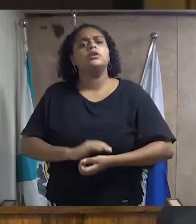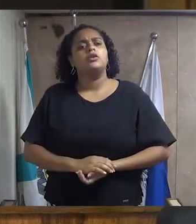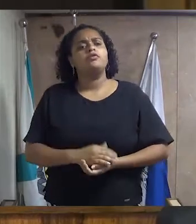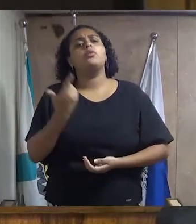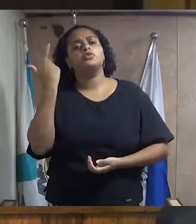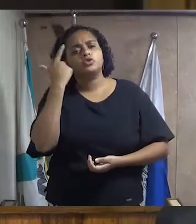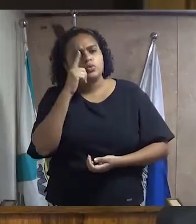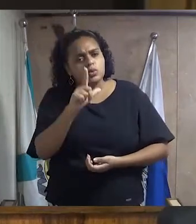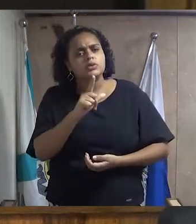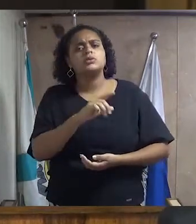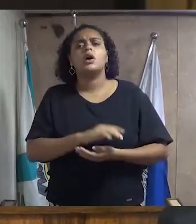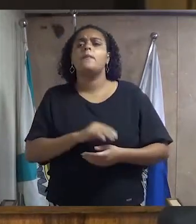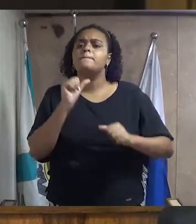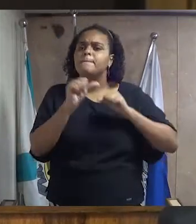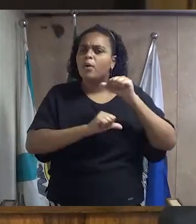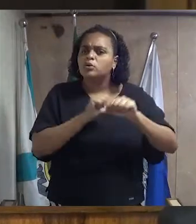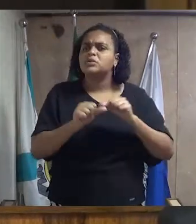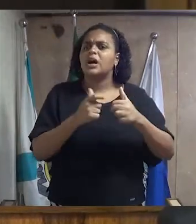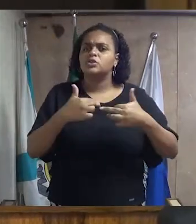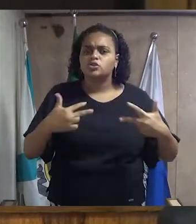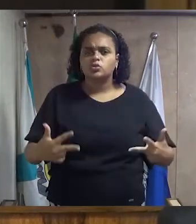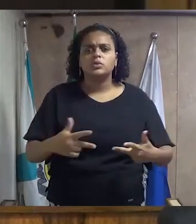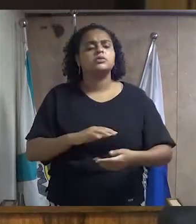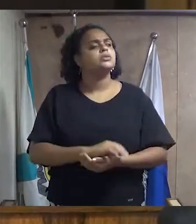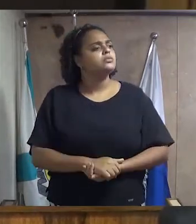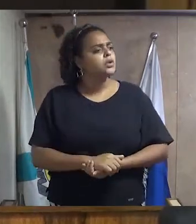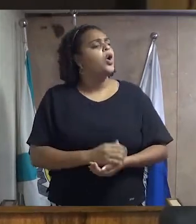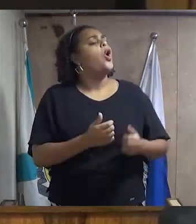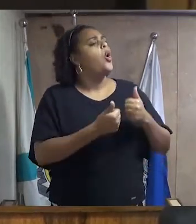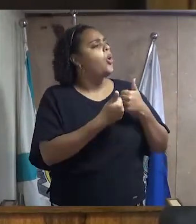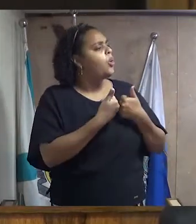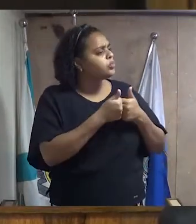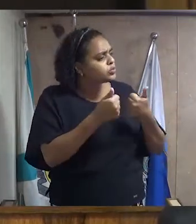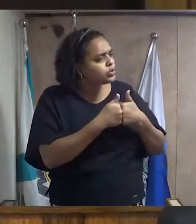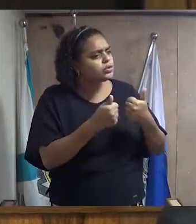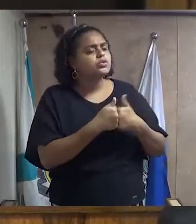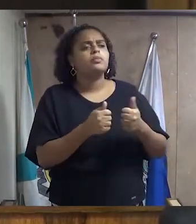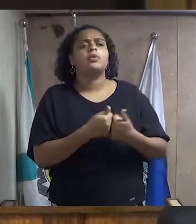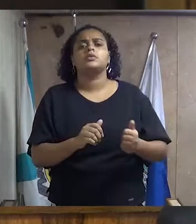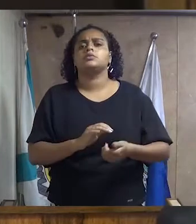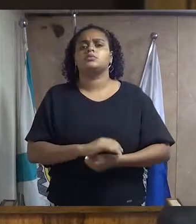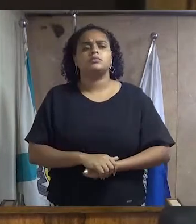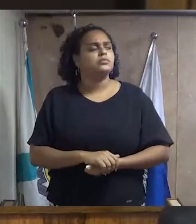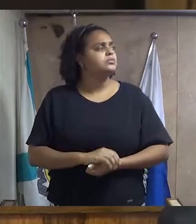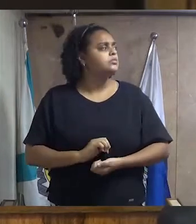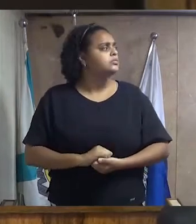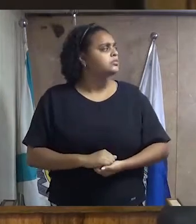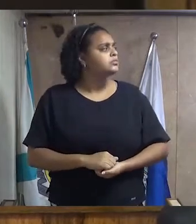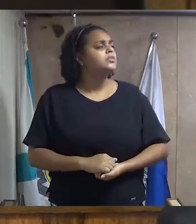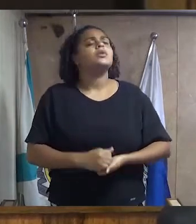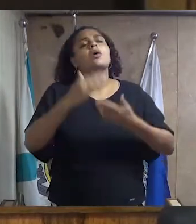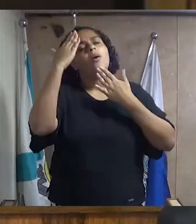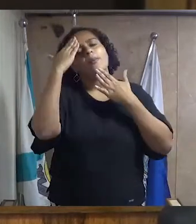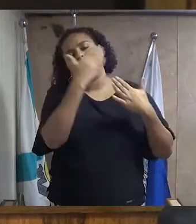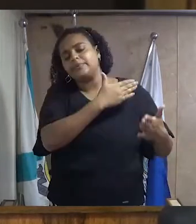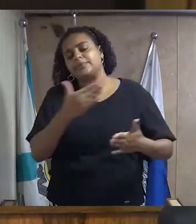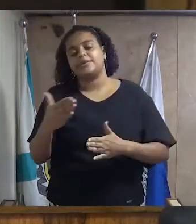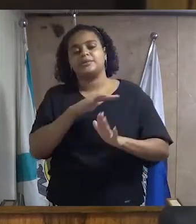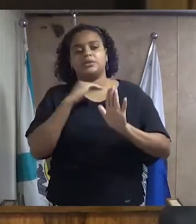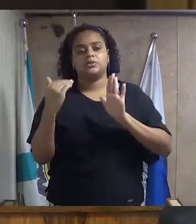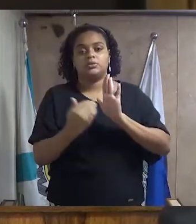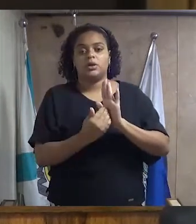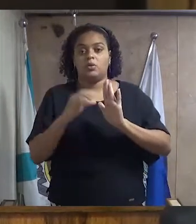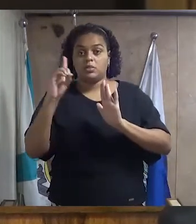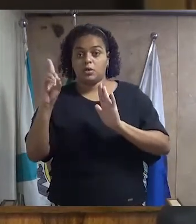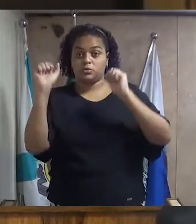conseguir mudar sim esse quadro caótico que é o transporte público no nosso município. Obrigado a todos. Fica